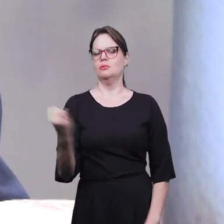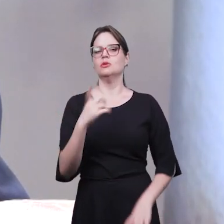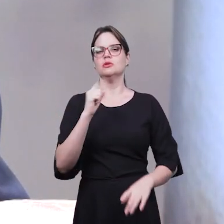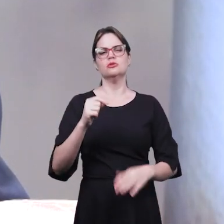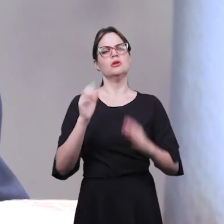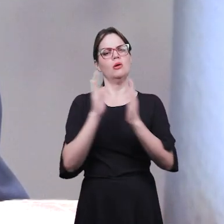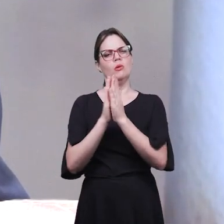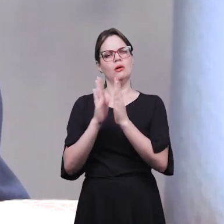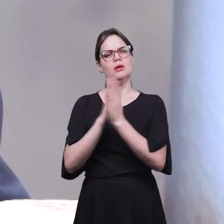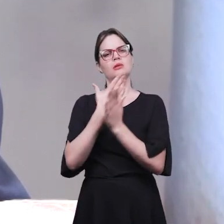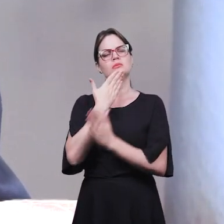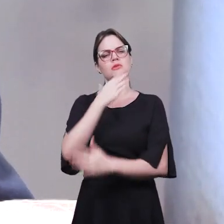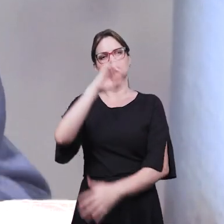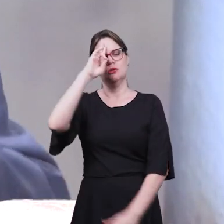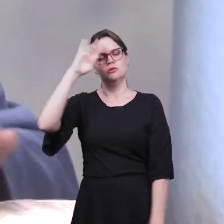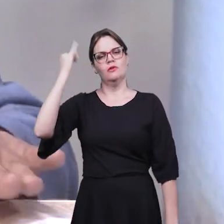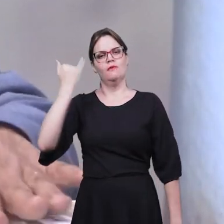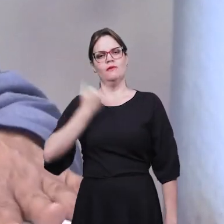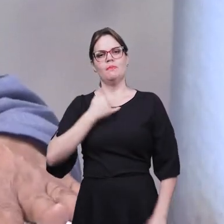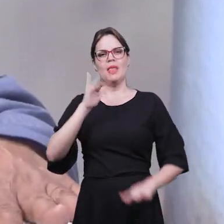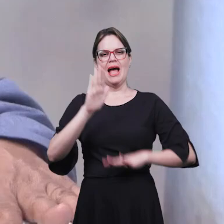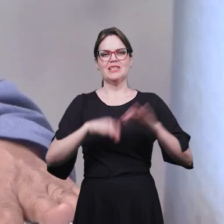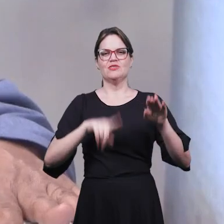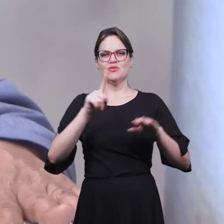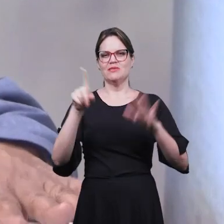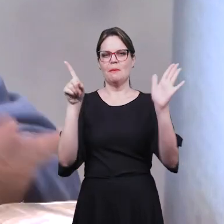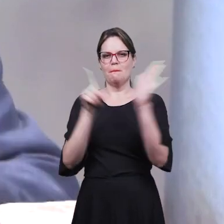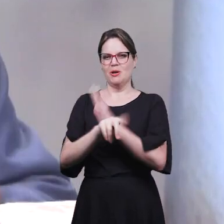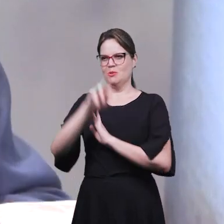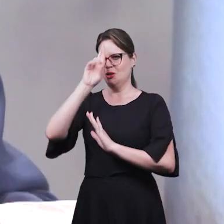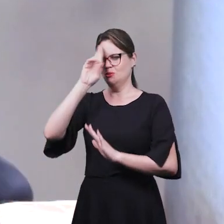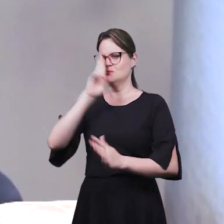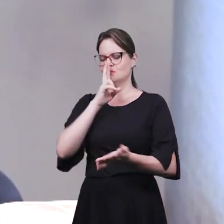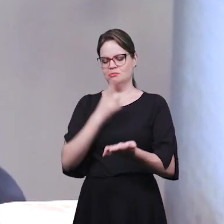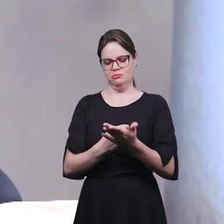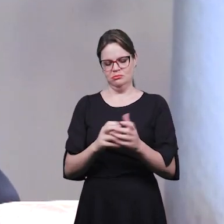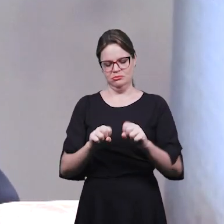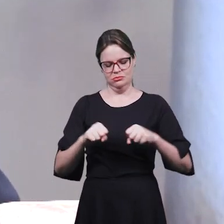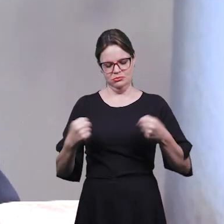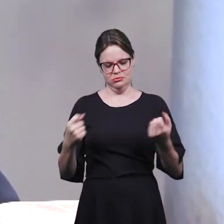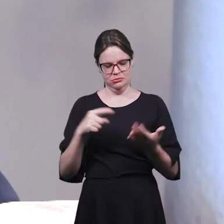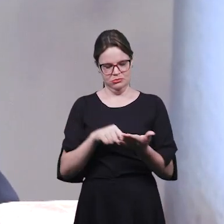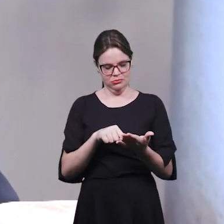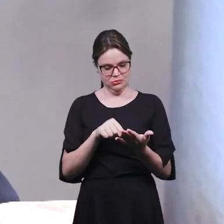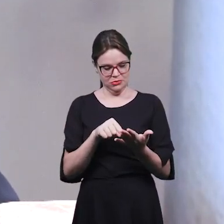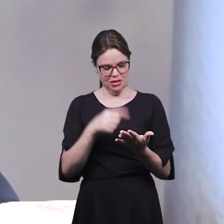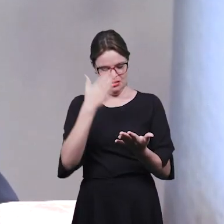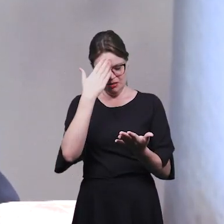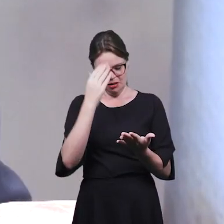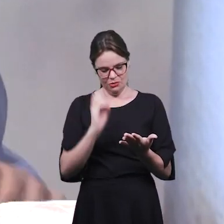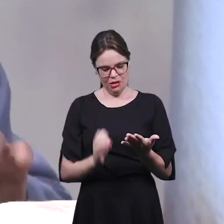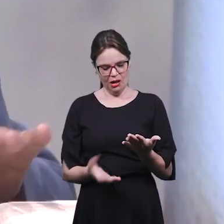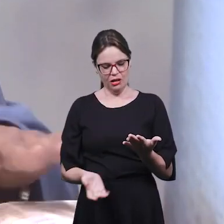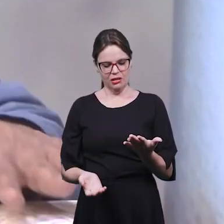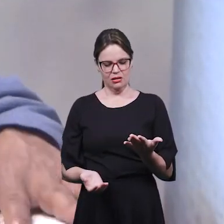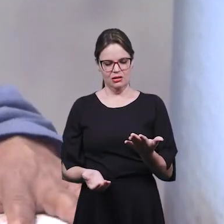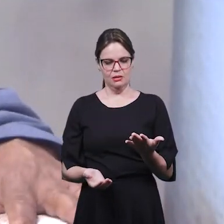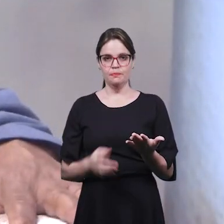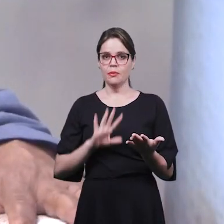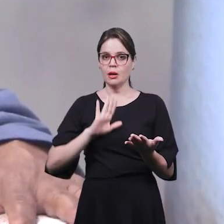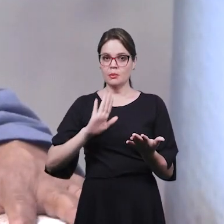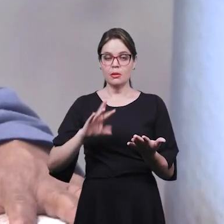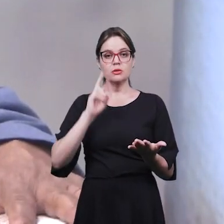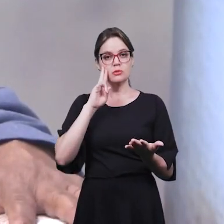quer falar com você? Às vezes você abre a palavra e a pessoa não entende nada. E às vezes isso quer mostrar algo. A palavra de Deus é viva